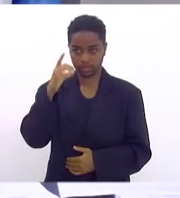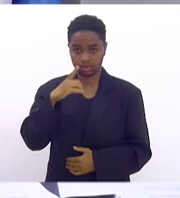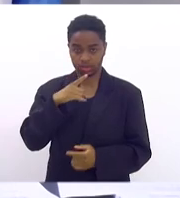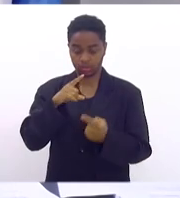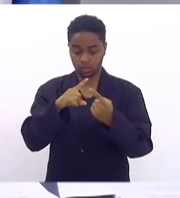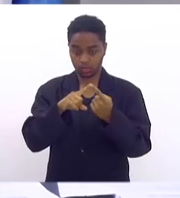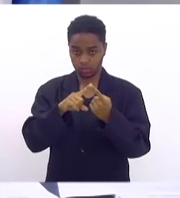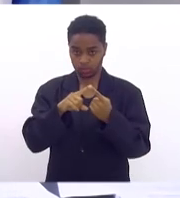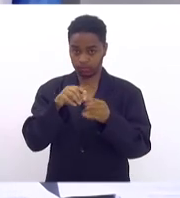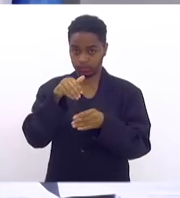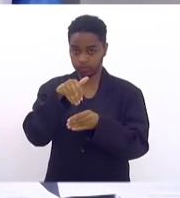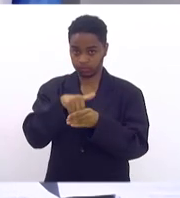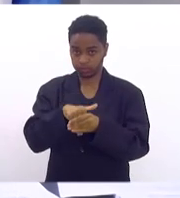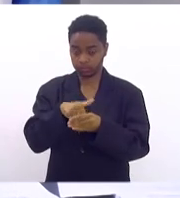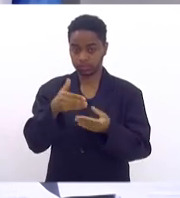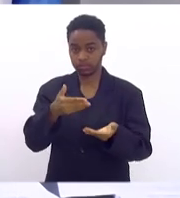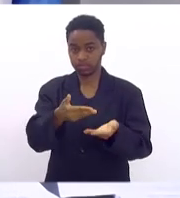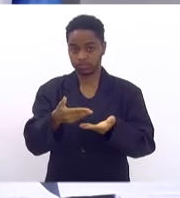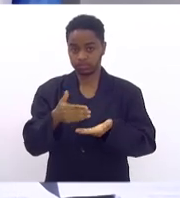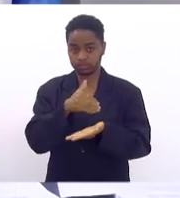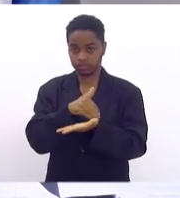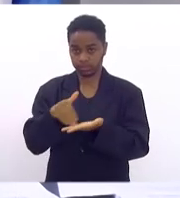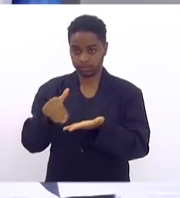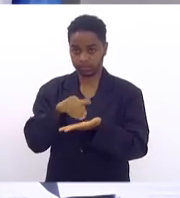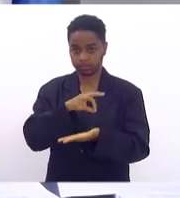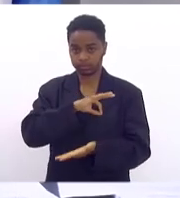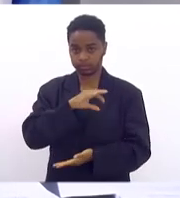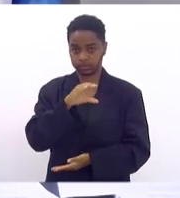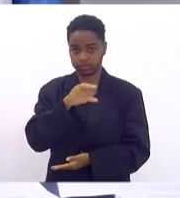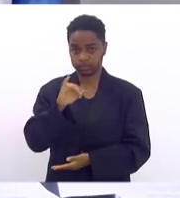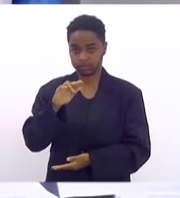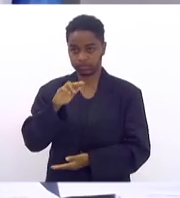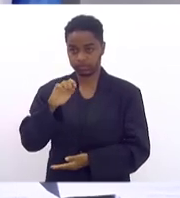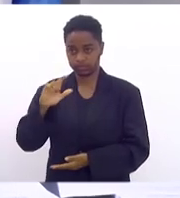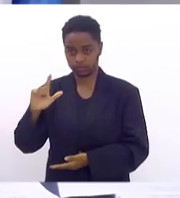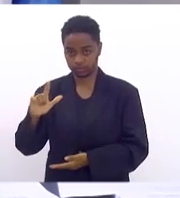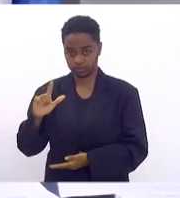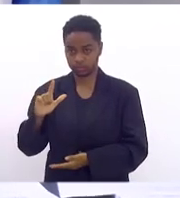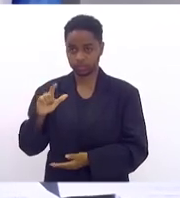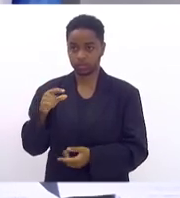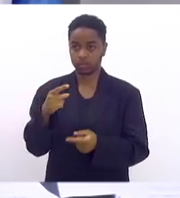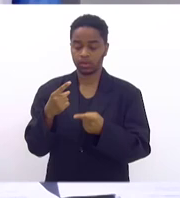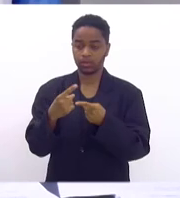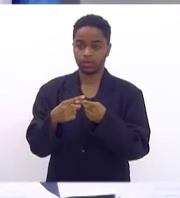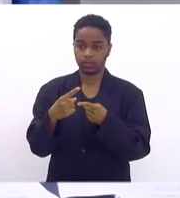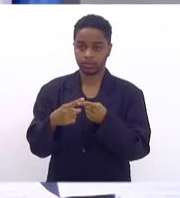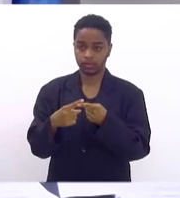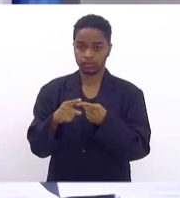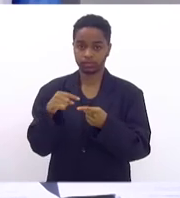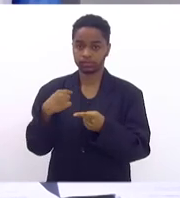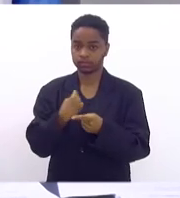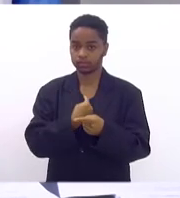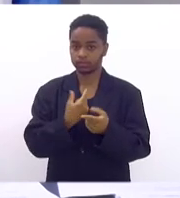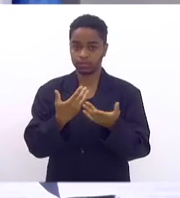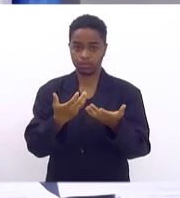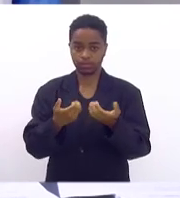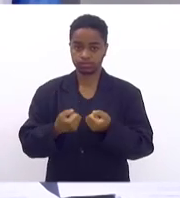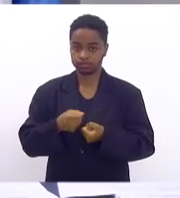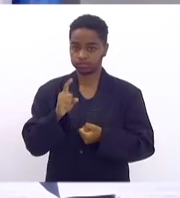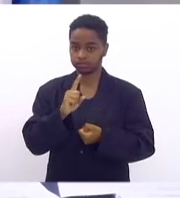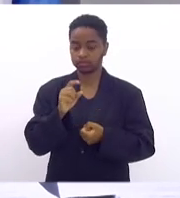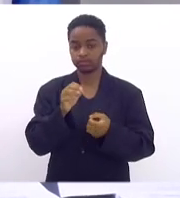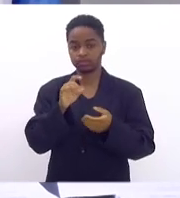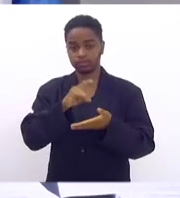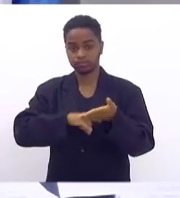é a convocação do secretário de Polícia Civil, uma vez que não recebemos qualquer documento